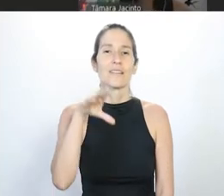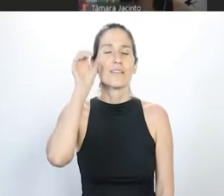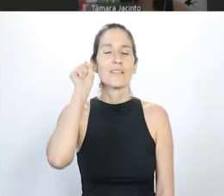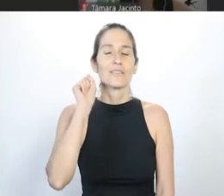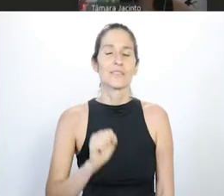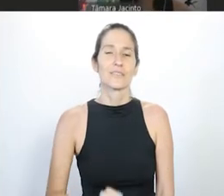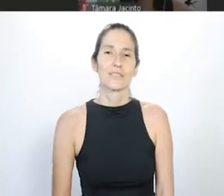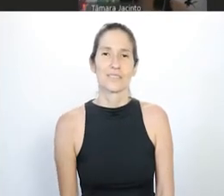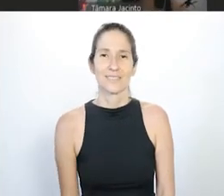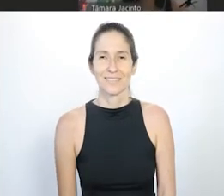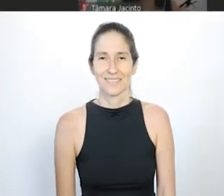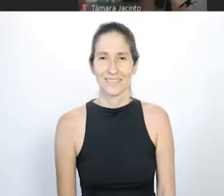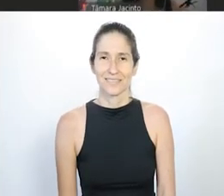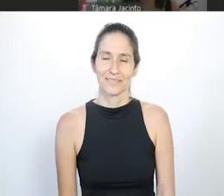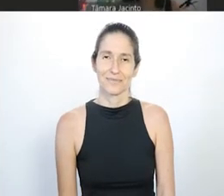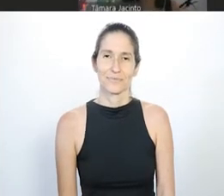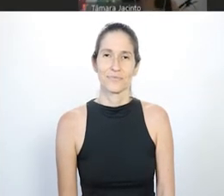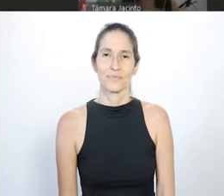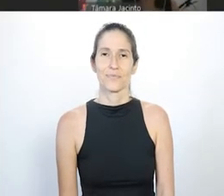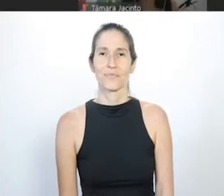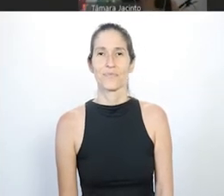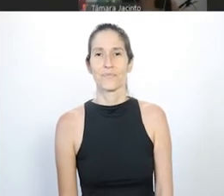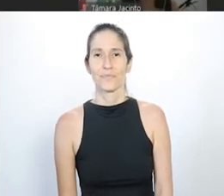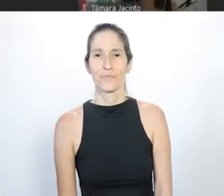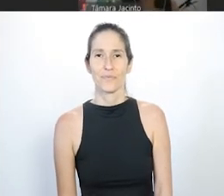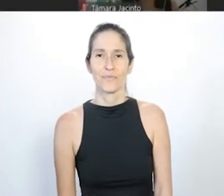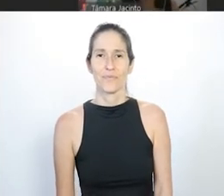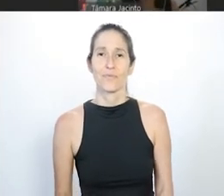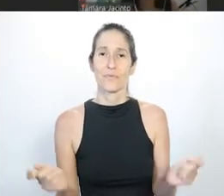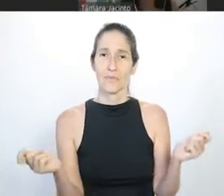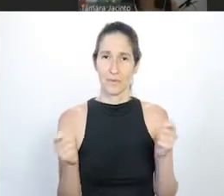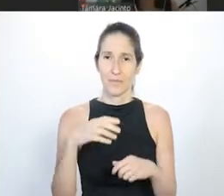Posso cantar? Vou falar.